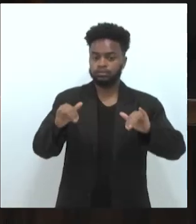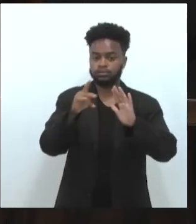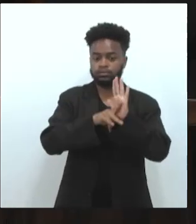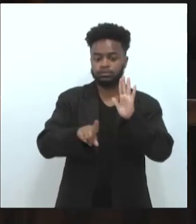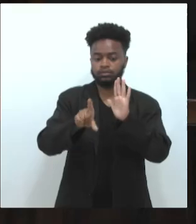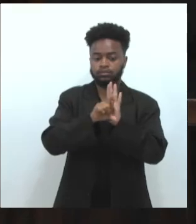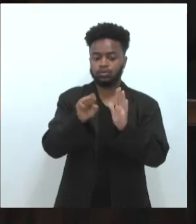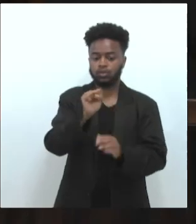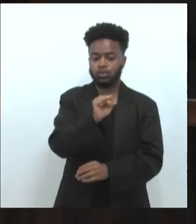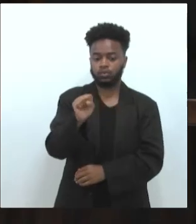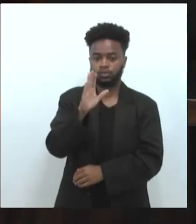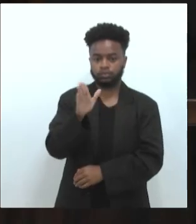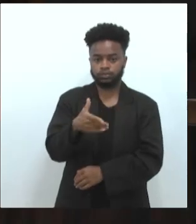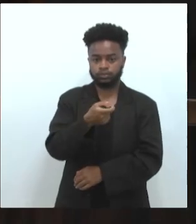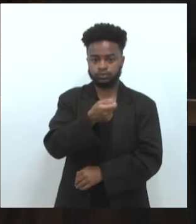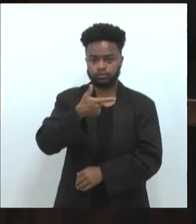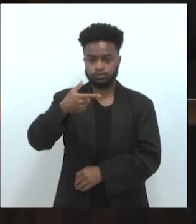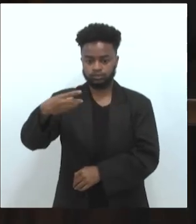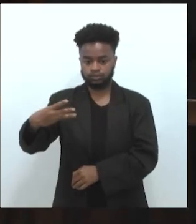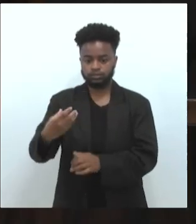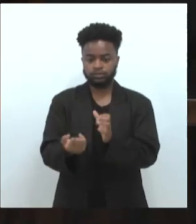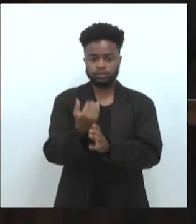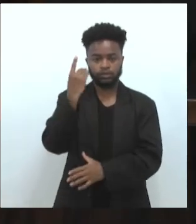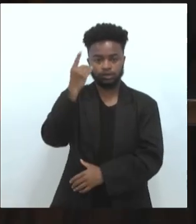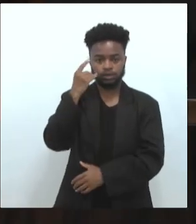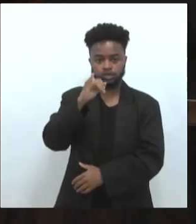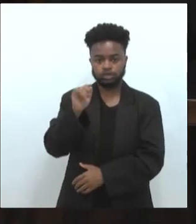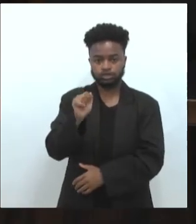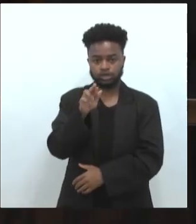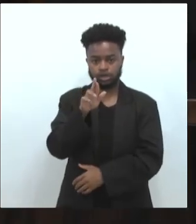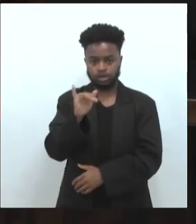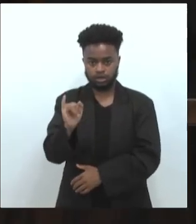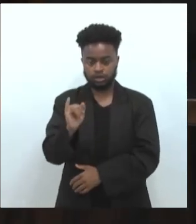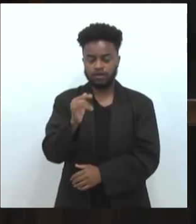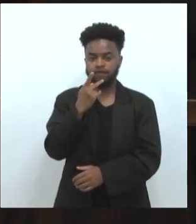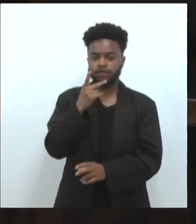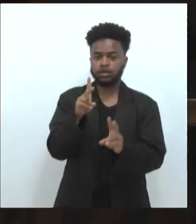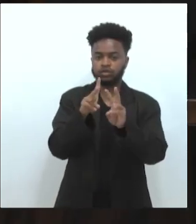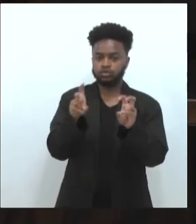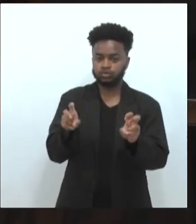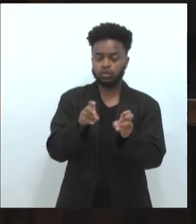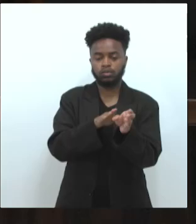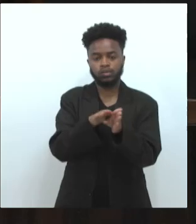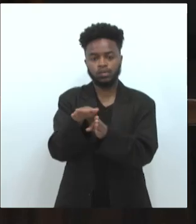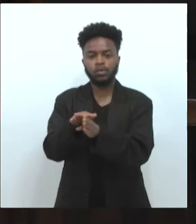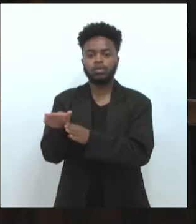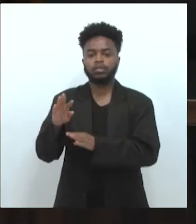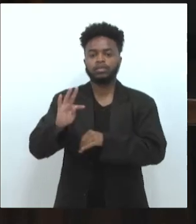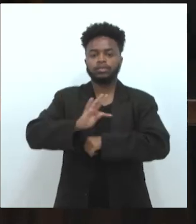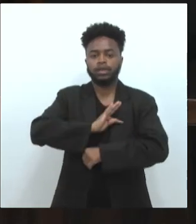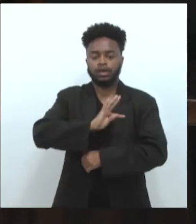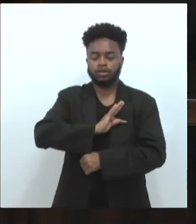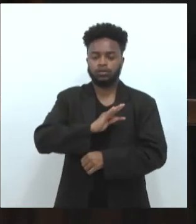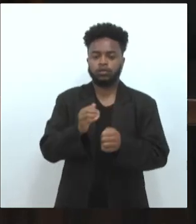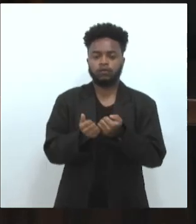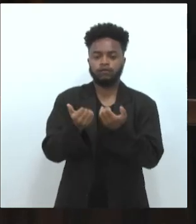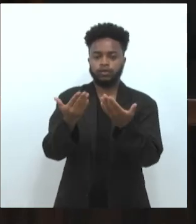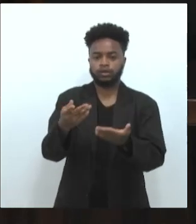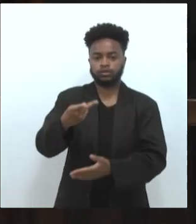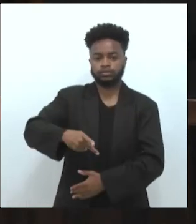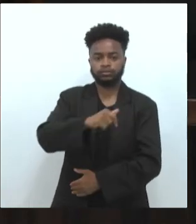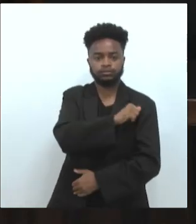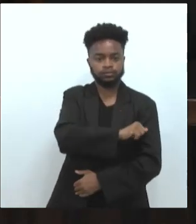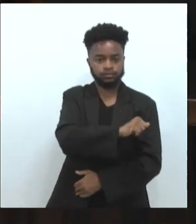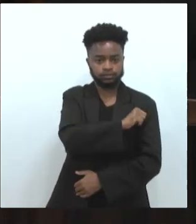número 8823, de autoria do deputado Jari Oliveira, que dispõe sobre consultoria técnica ofertada pelo Estado do Rio de